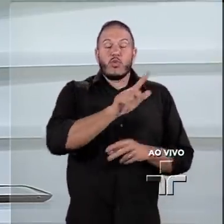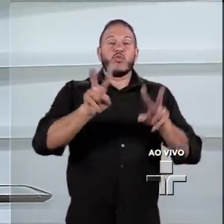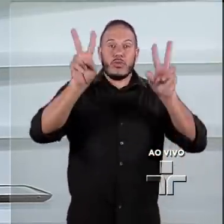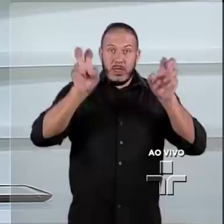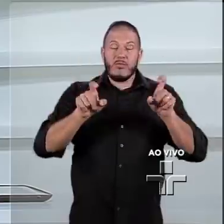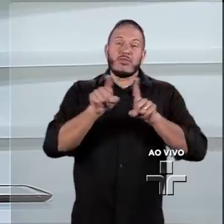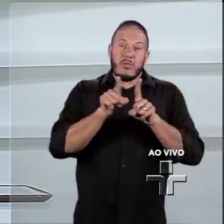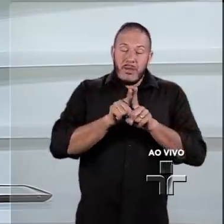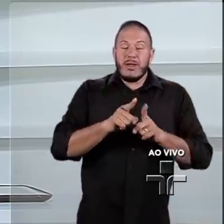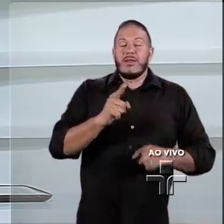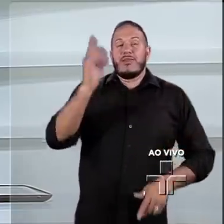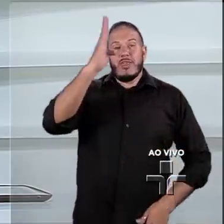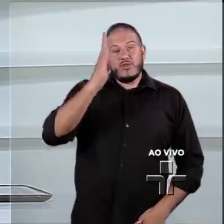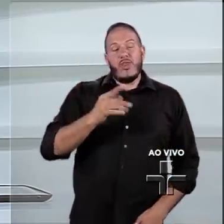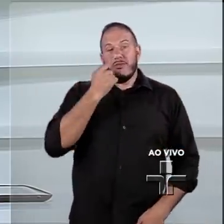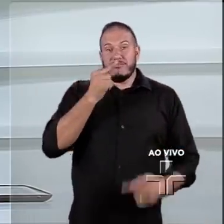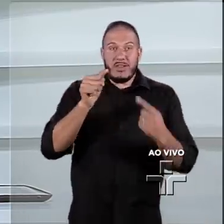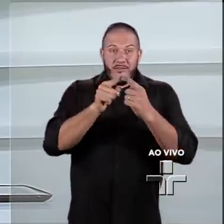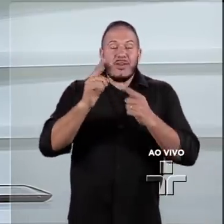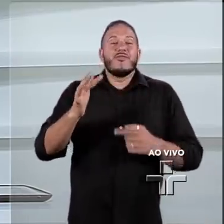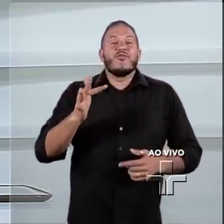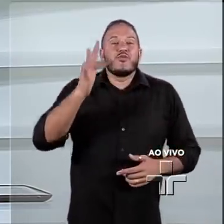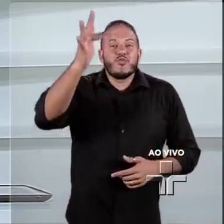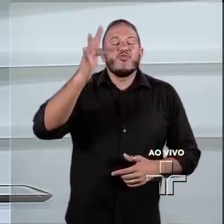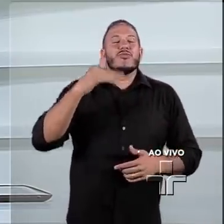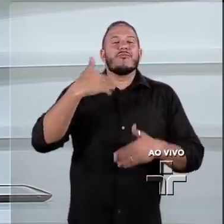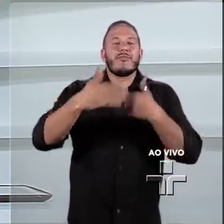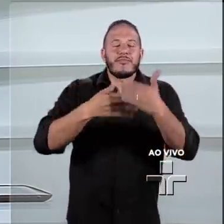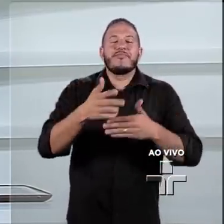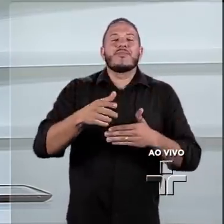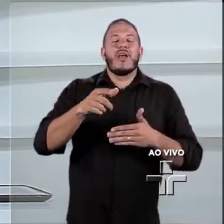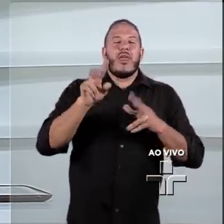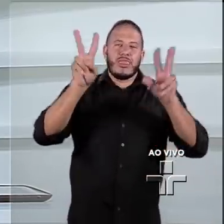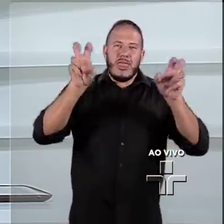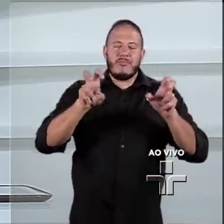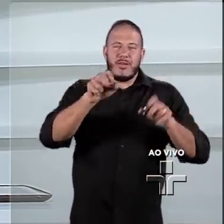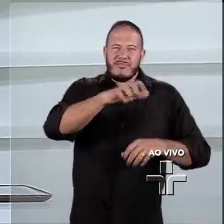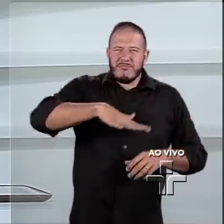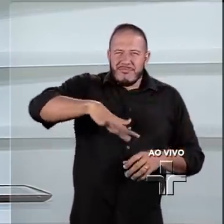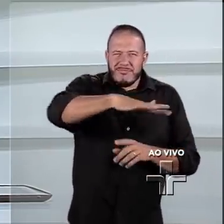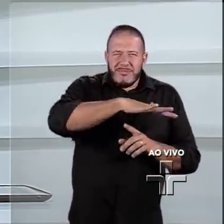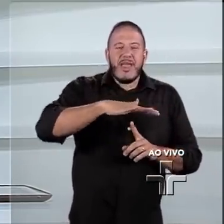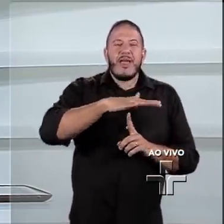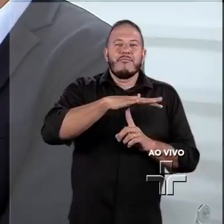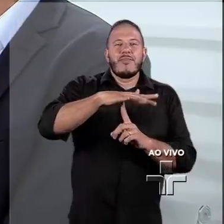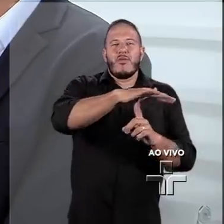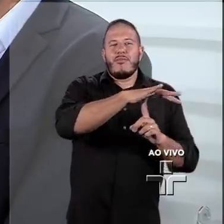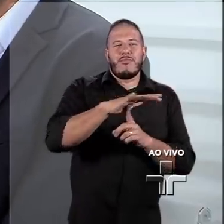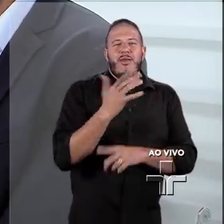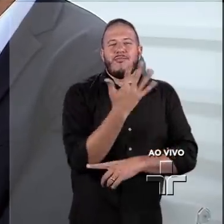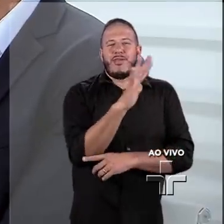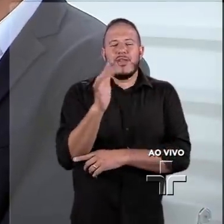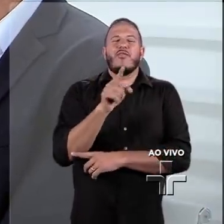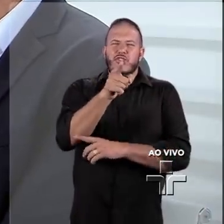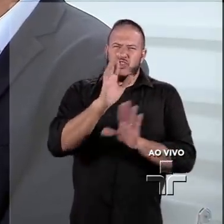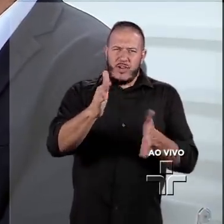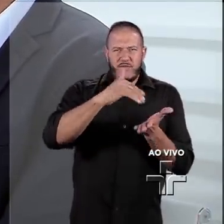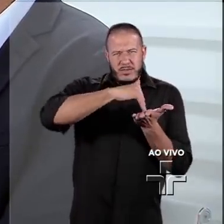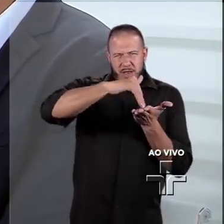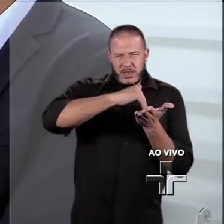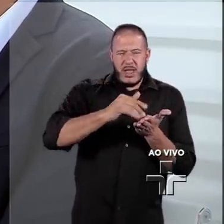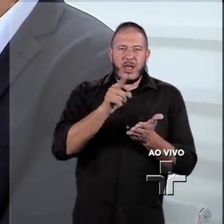que também tem a ver com as futuras gerações, é o tema do meio ambiente. Você foi secretário do meio ambiente, está entre as suas grandes